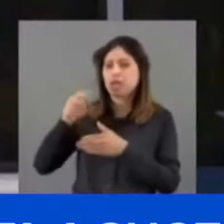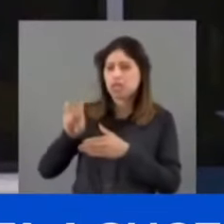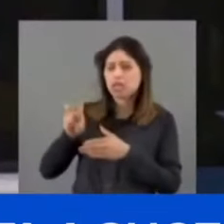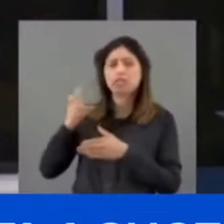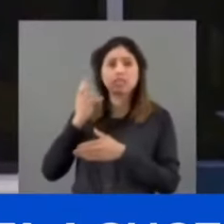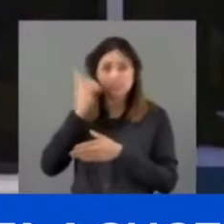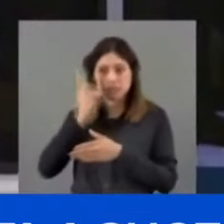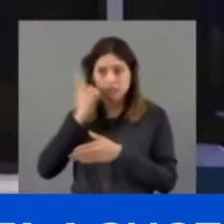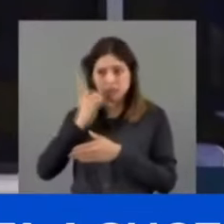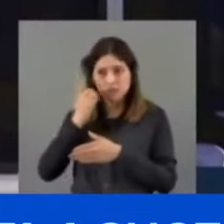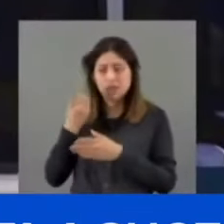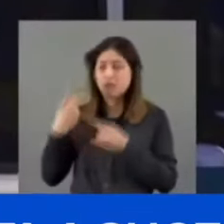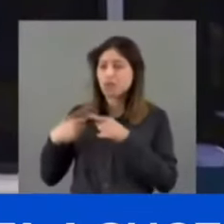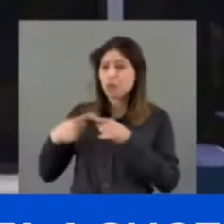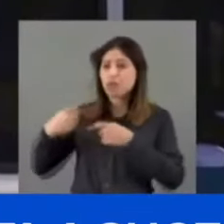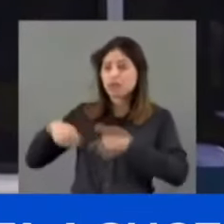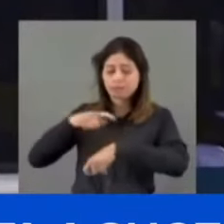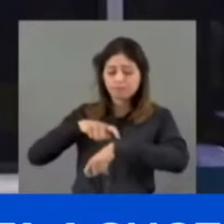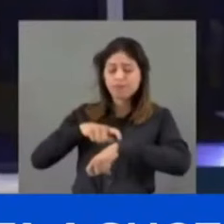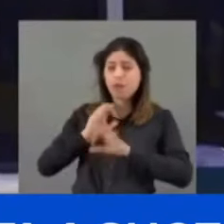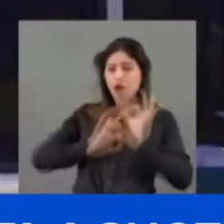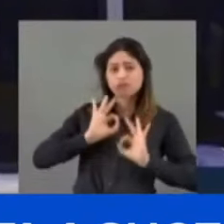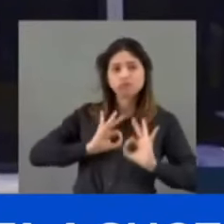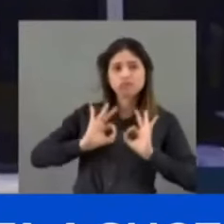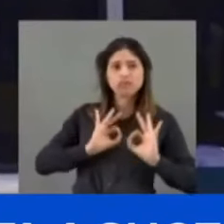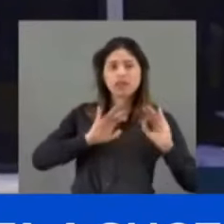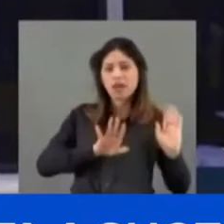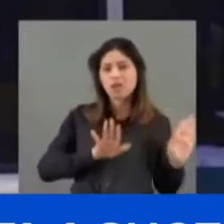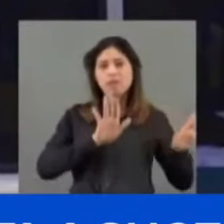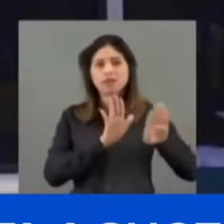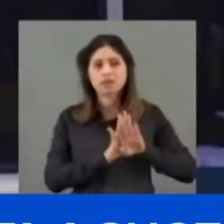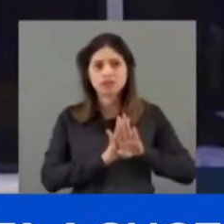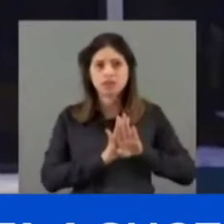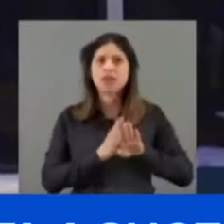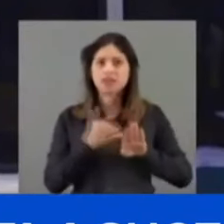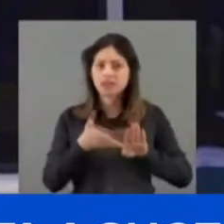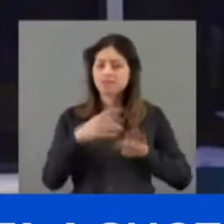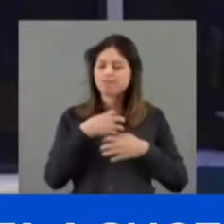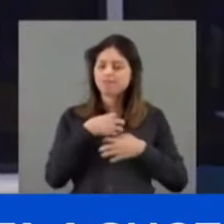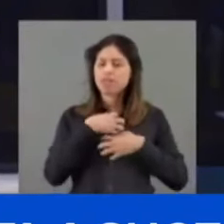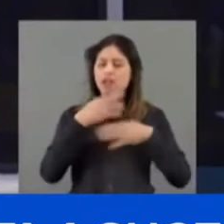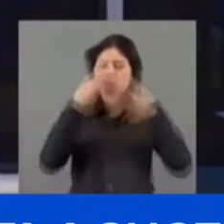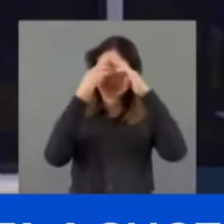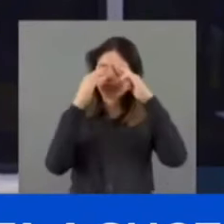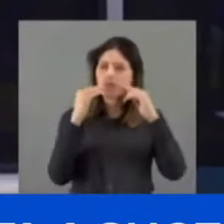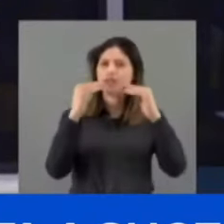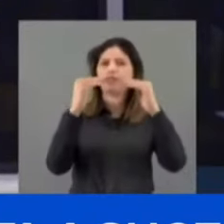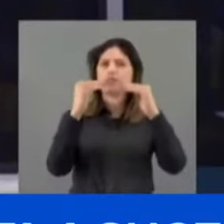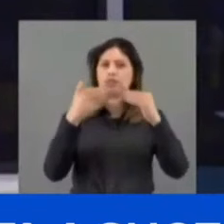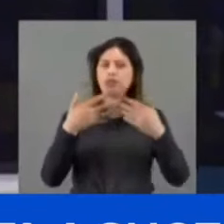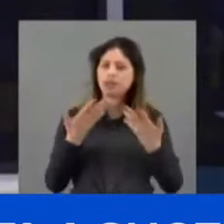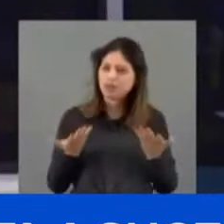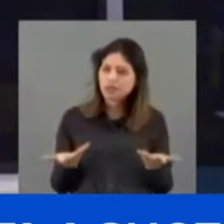deputado fora da mesa diretora da Câmara. Então, ele vai precisar ter uma boa relação com o governo se